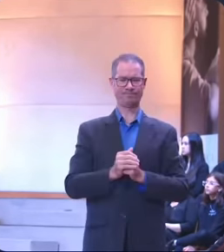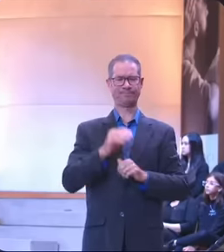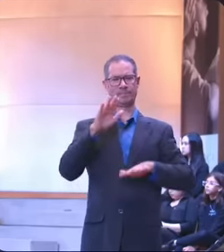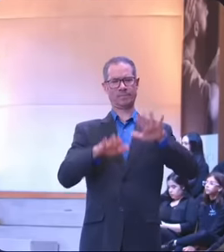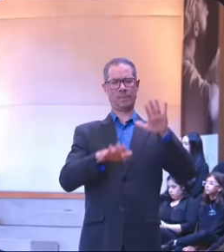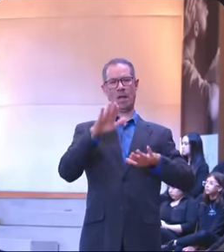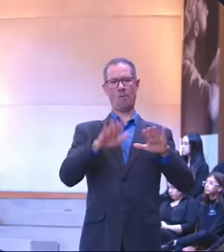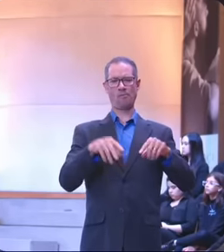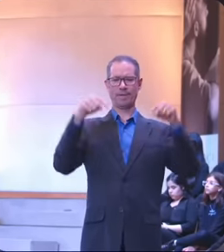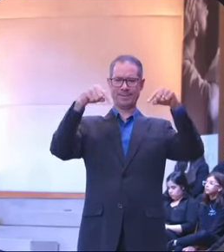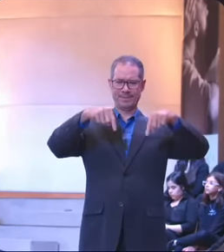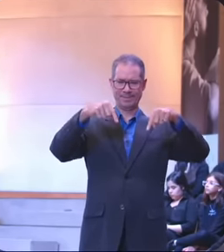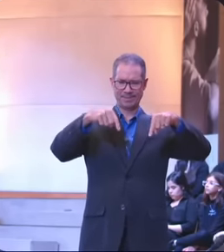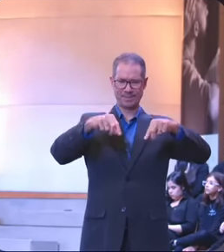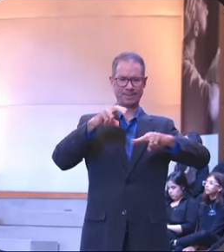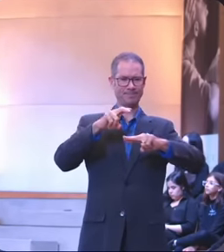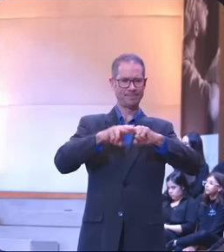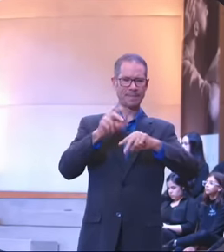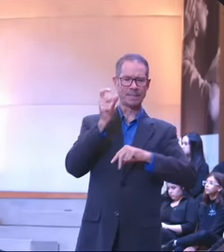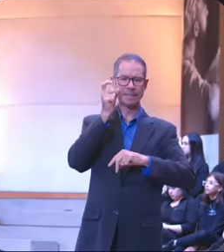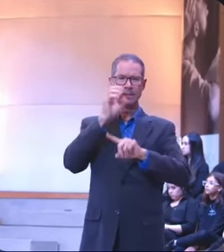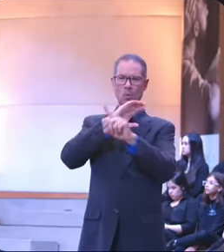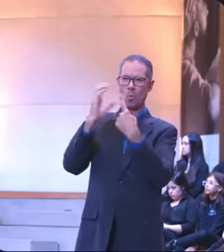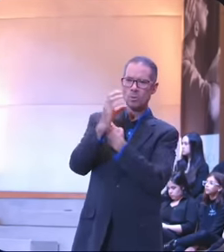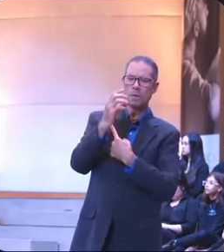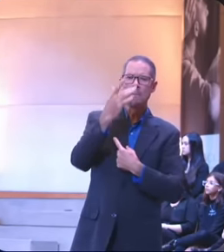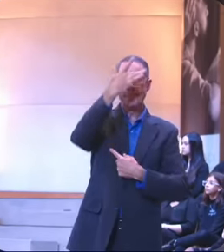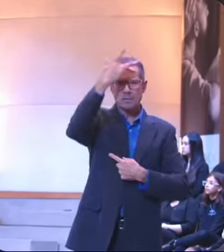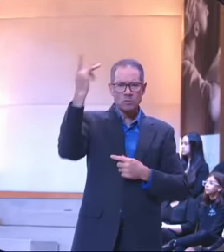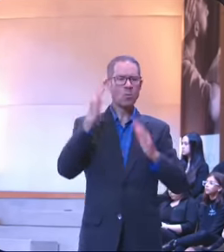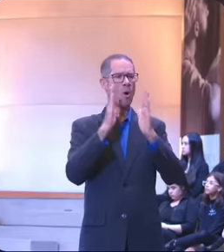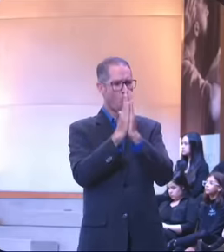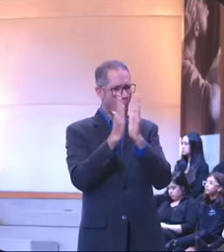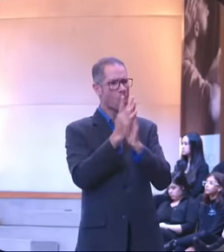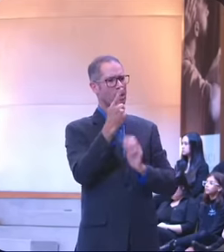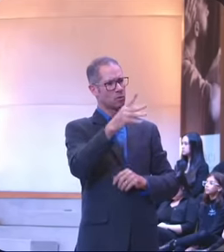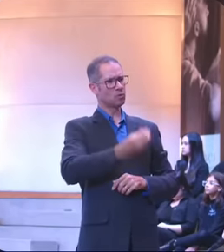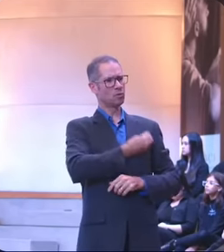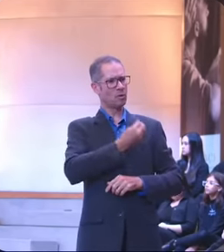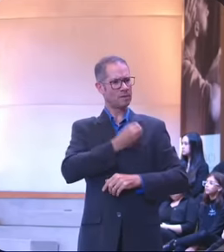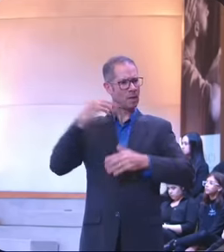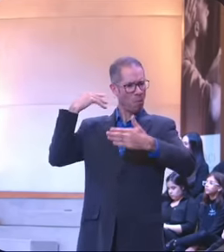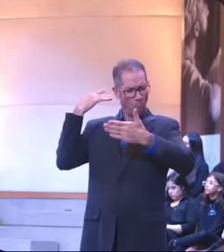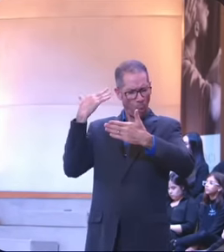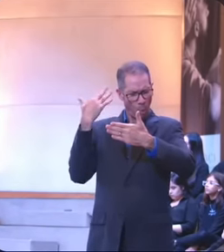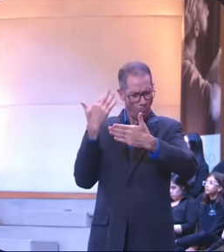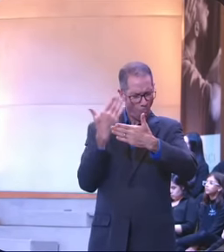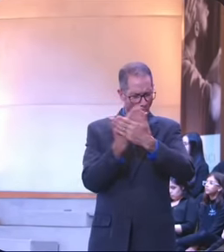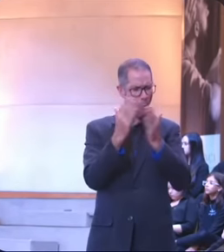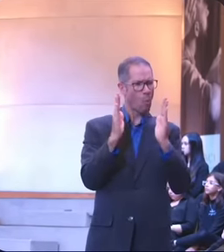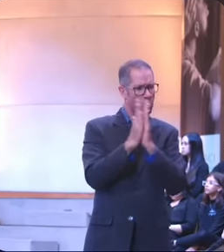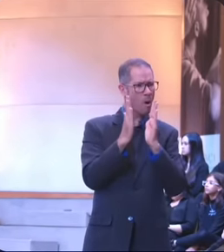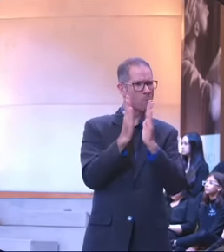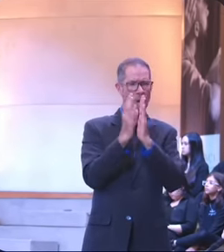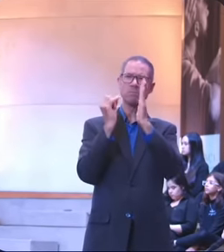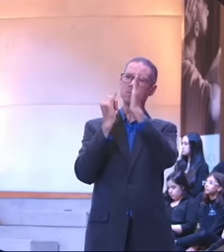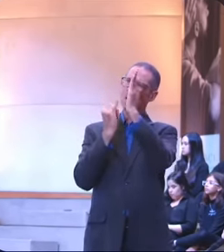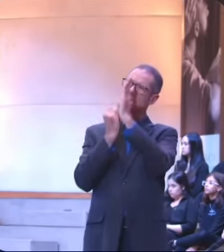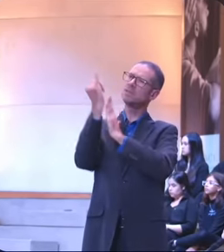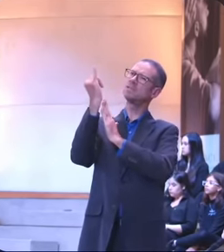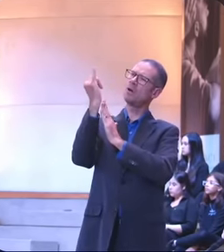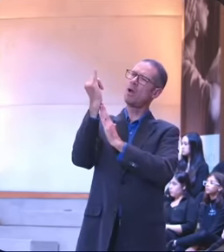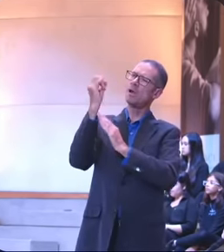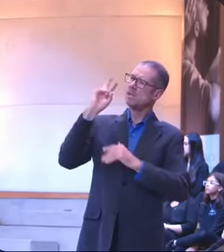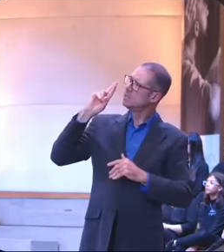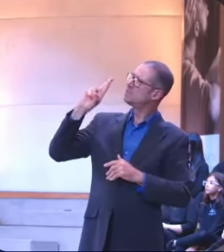Talvez você está aqui hoje porque alguém está orando por você há muito tempo, e é um intercessor que está